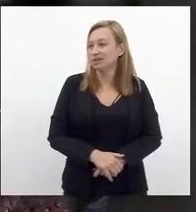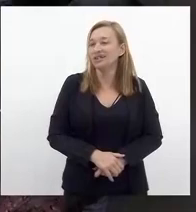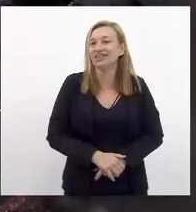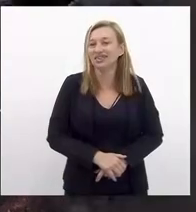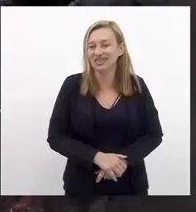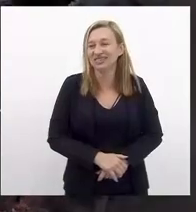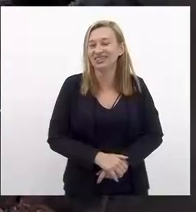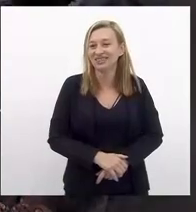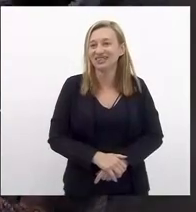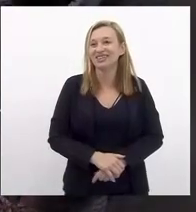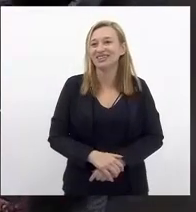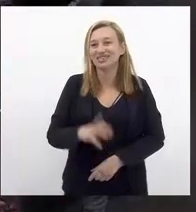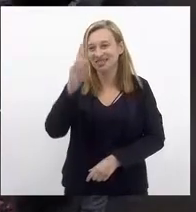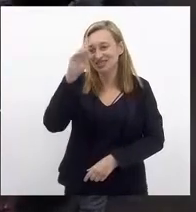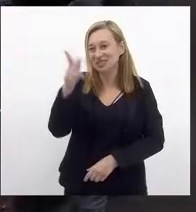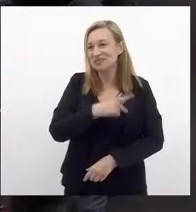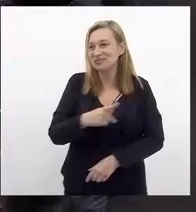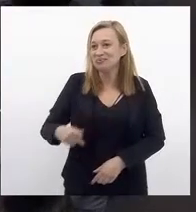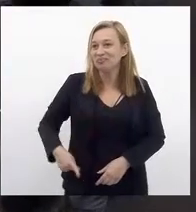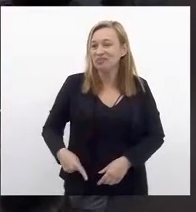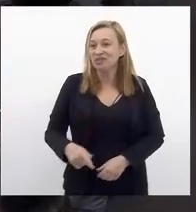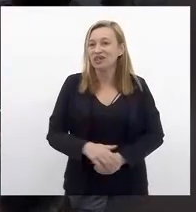senhor presidente